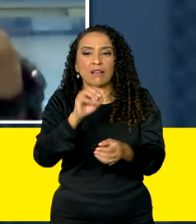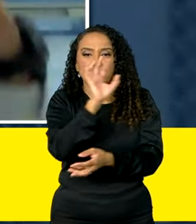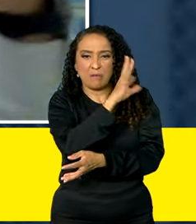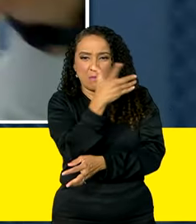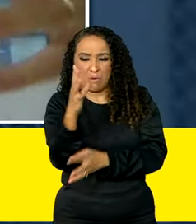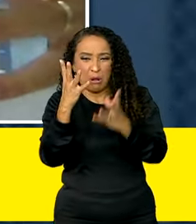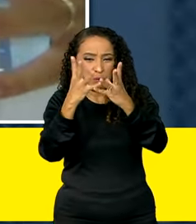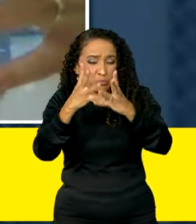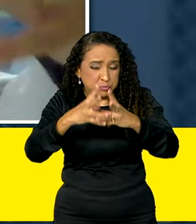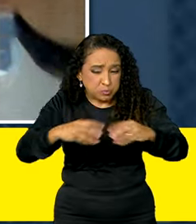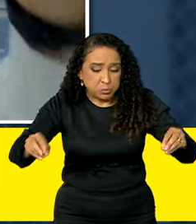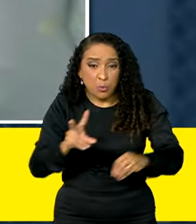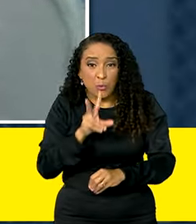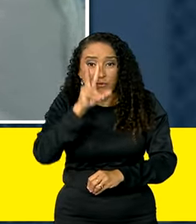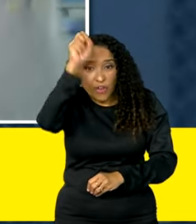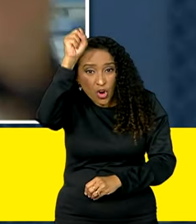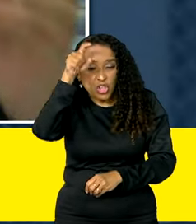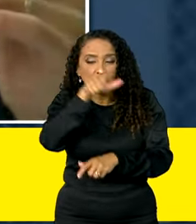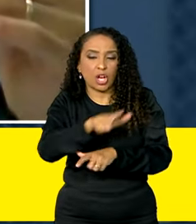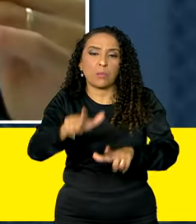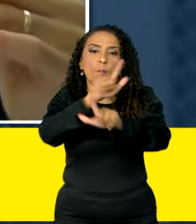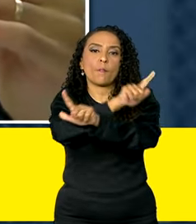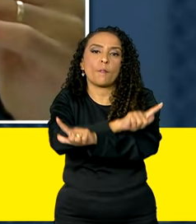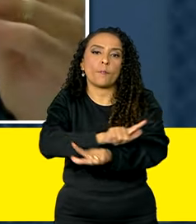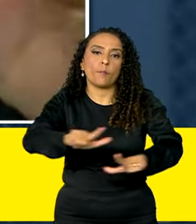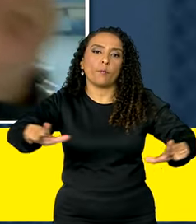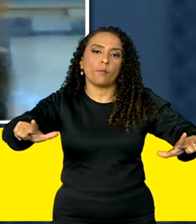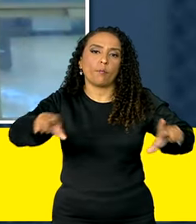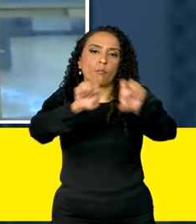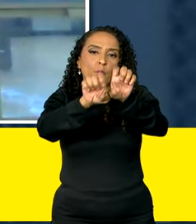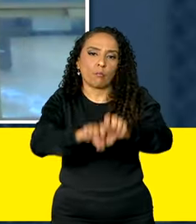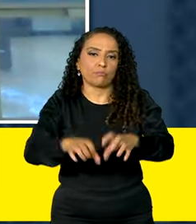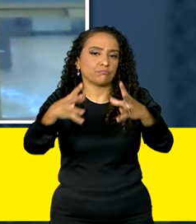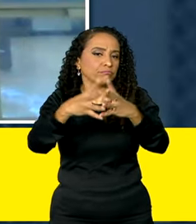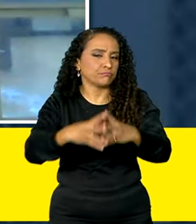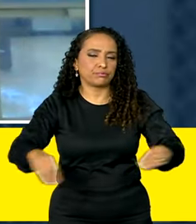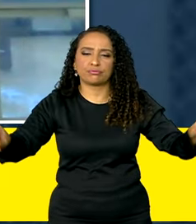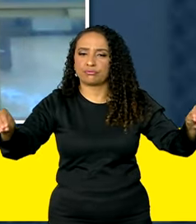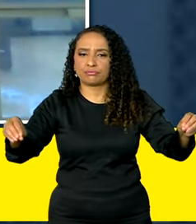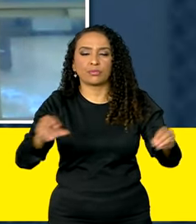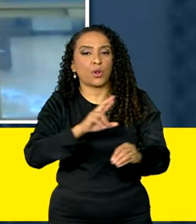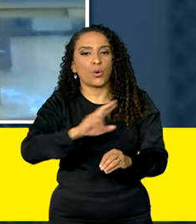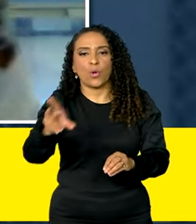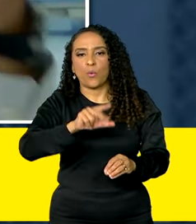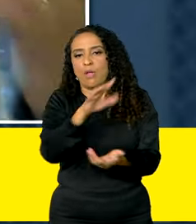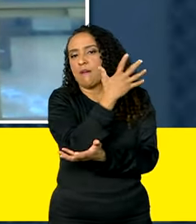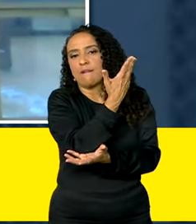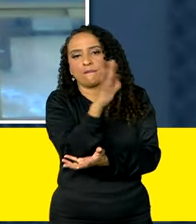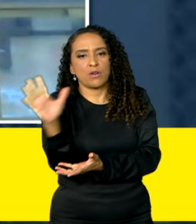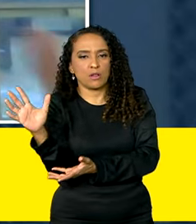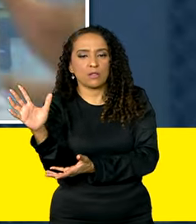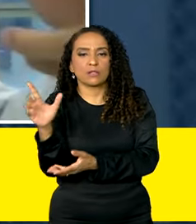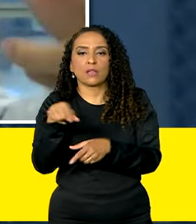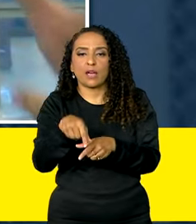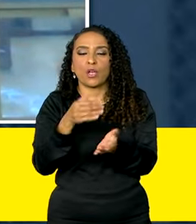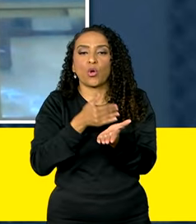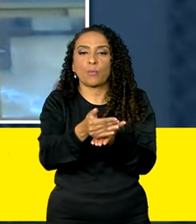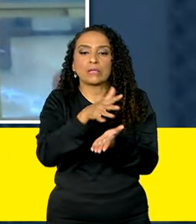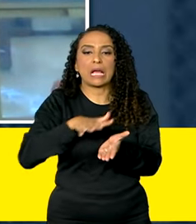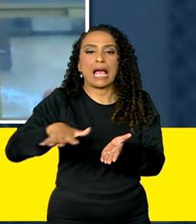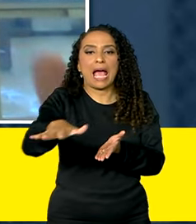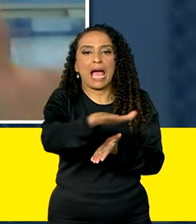é tão intensa que ela perde a sua estrutura e aí ela deixa de ser considerada floresta e ela entra com uma